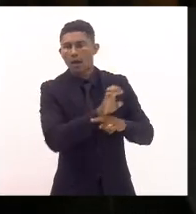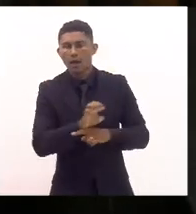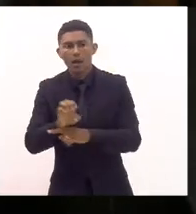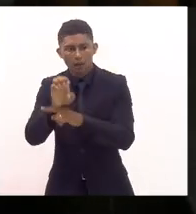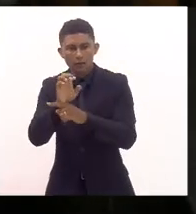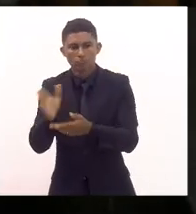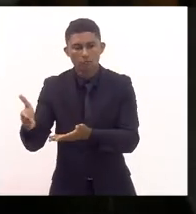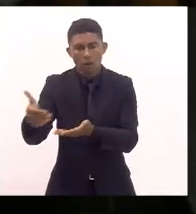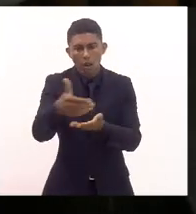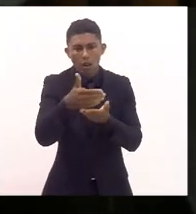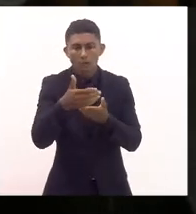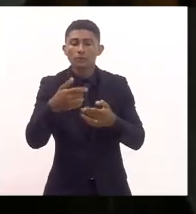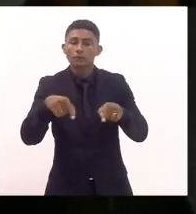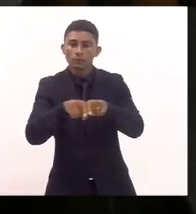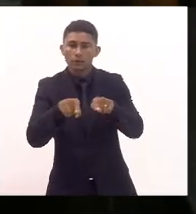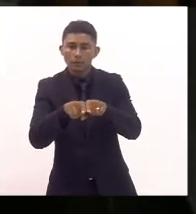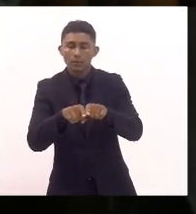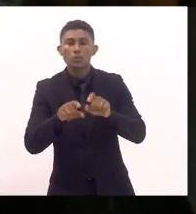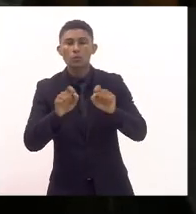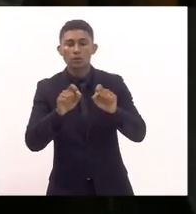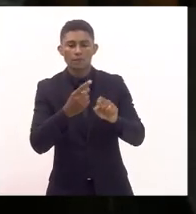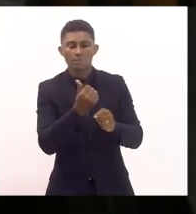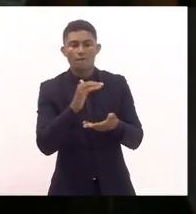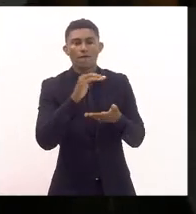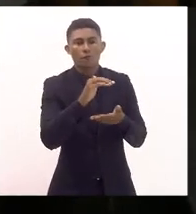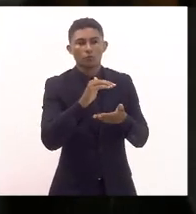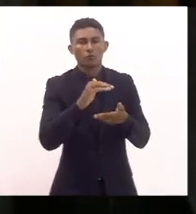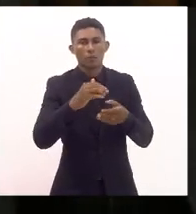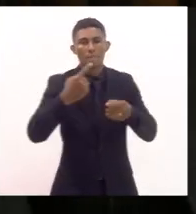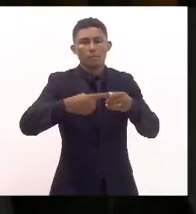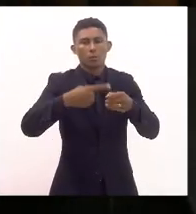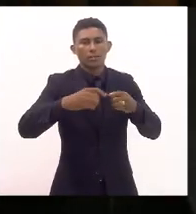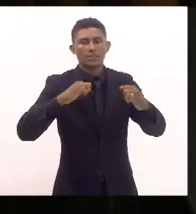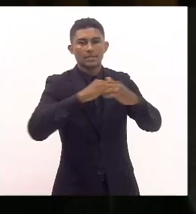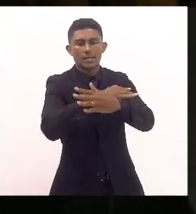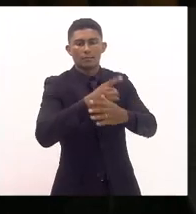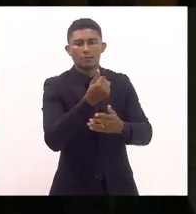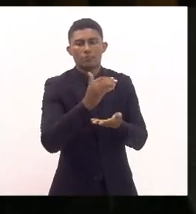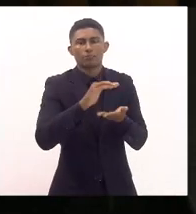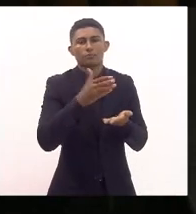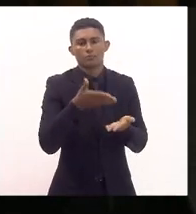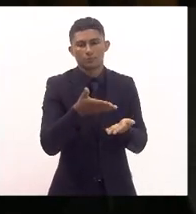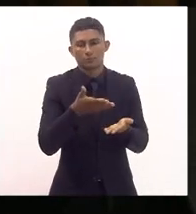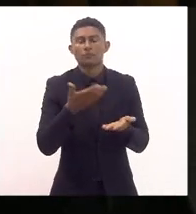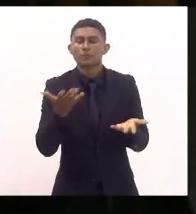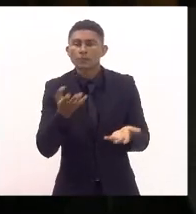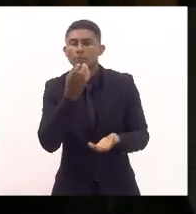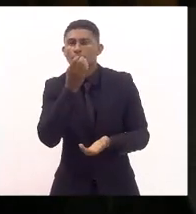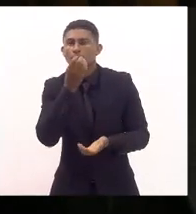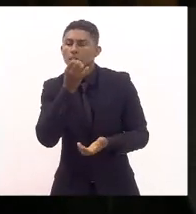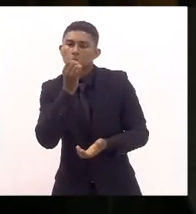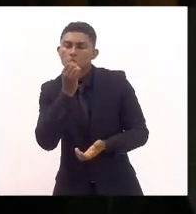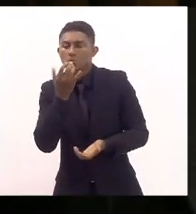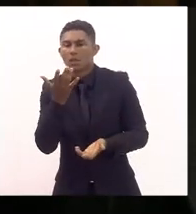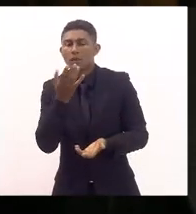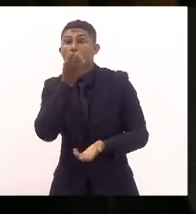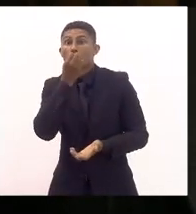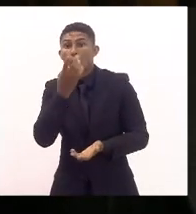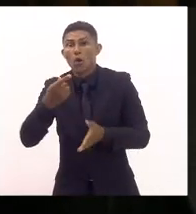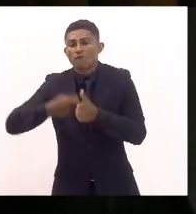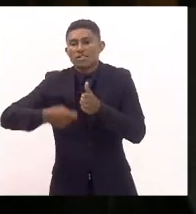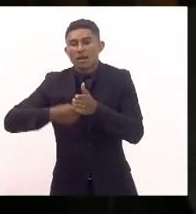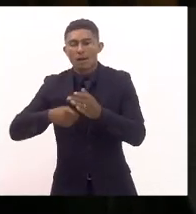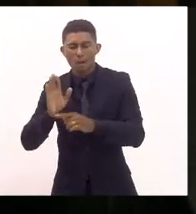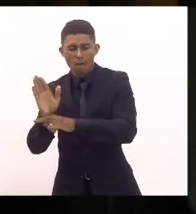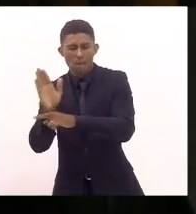formador do Fundo de participação dos Municípios então quando se dá um benefício fiscal a união